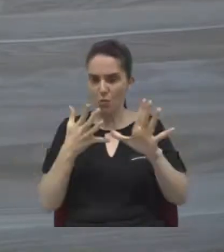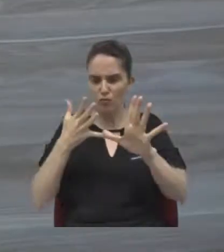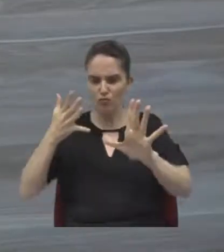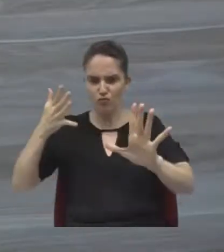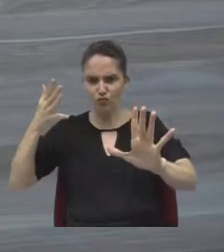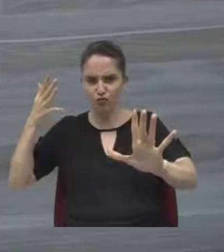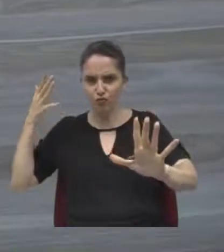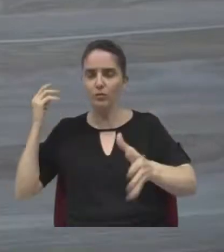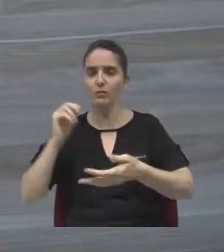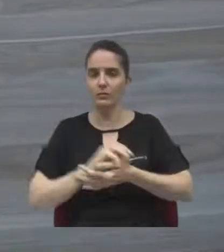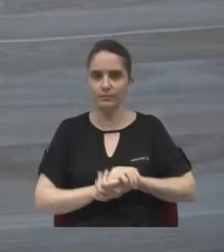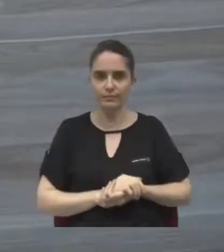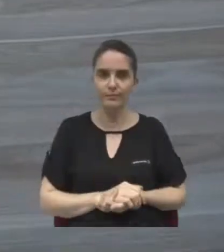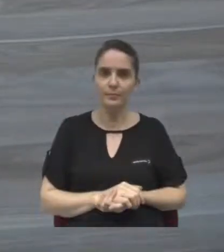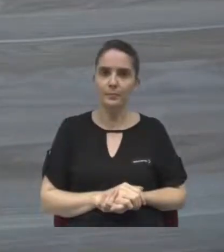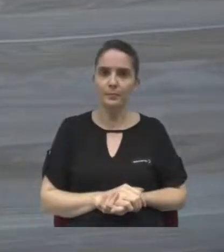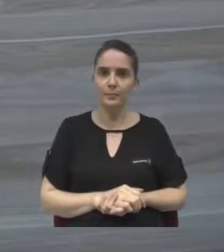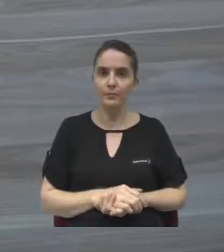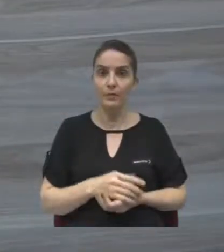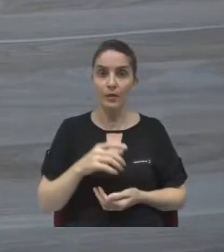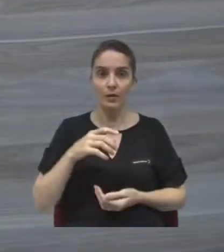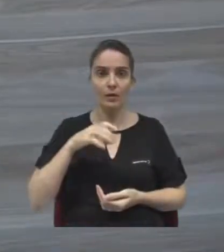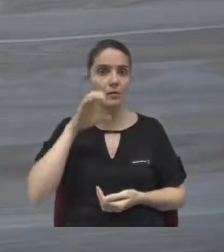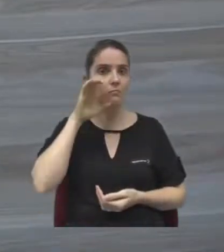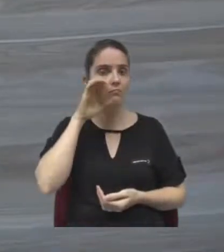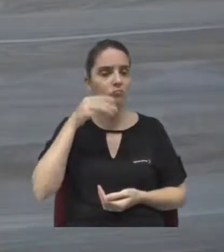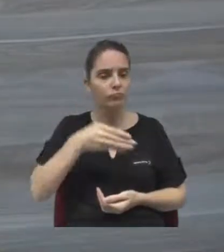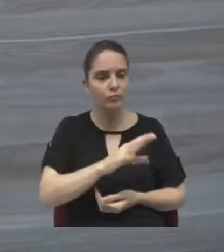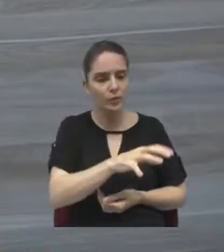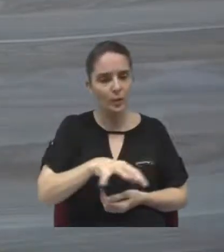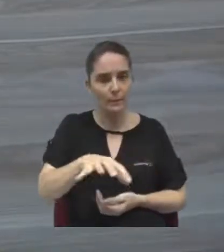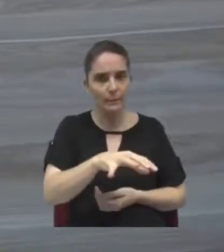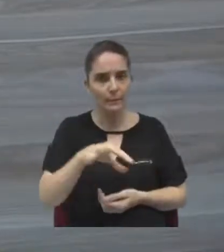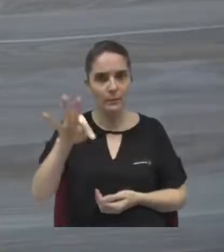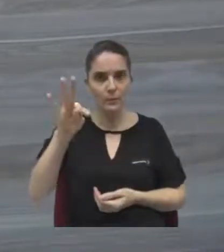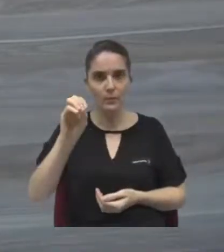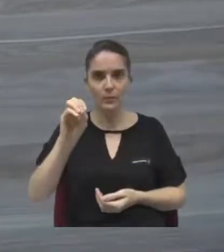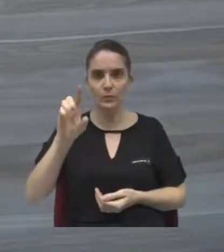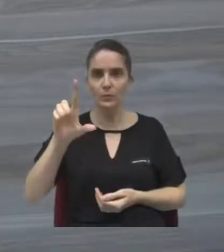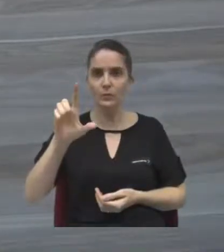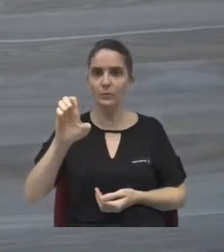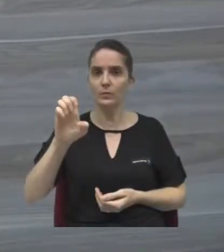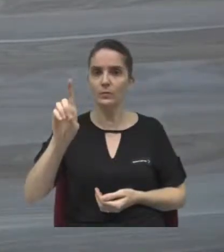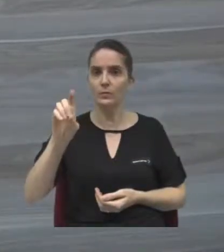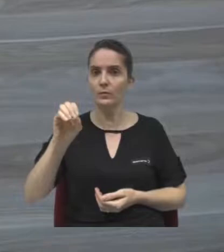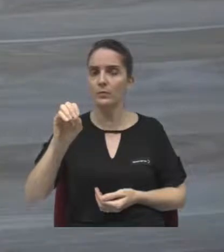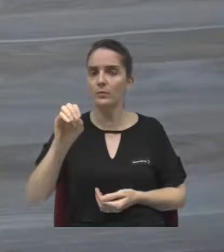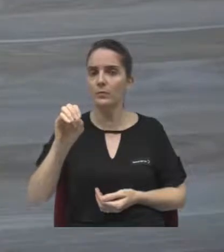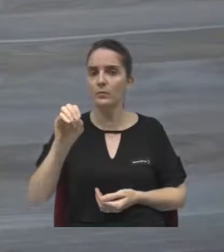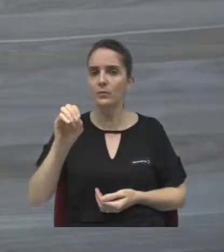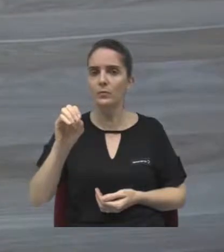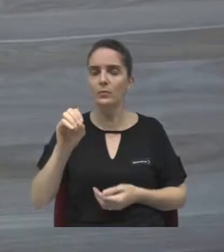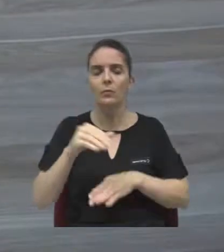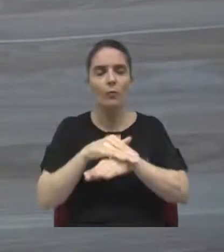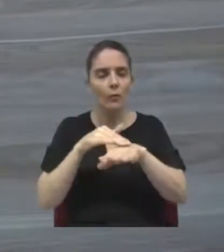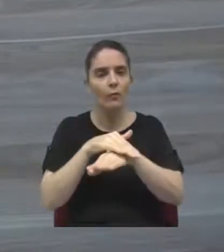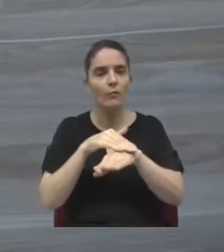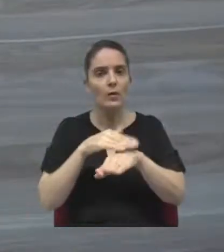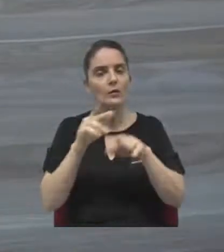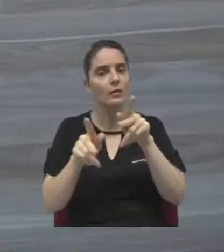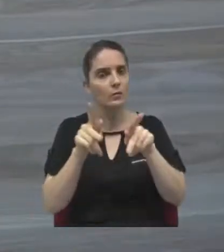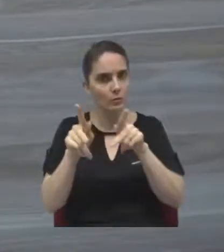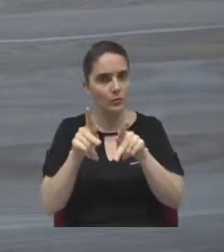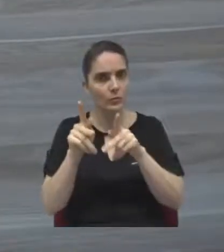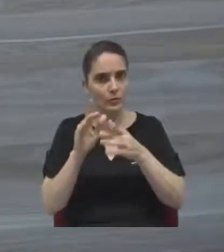existente. Eu e minha equipe fomos à Praça Toledo Barros, ouvir o anseio da população, bem como